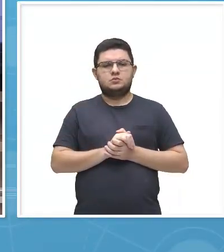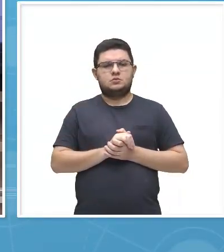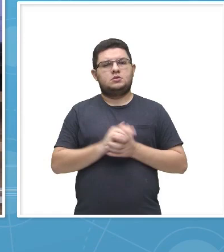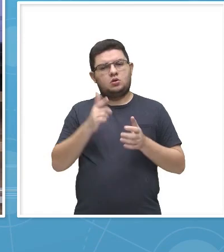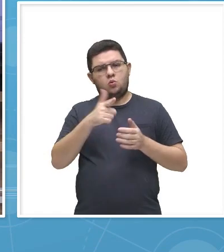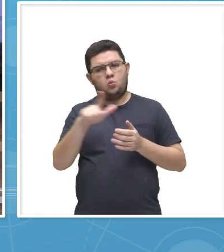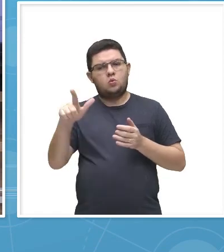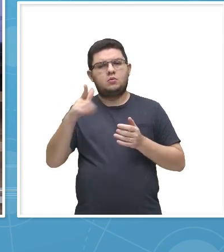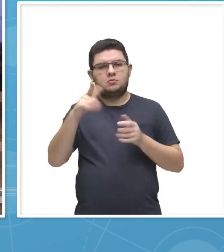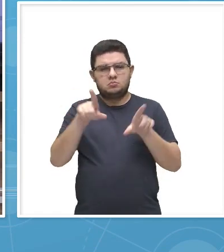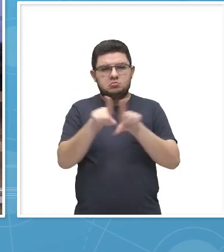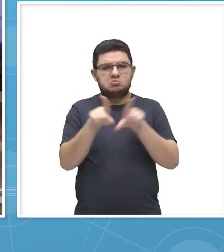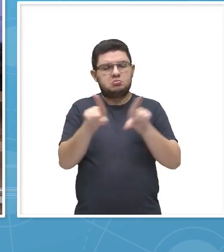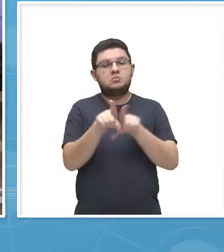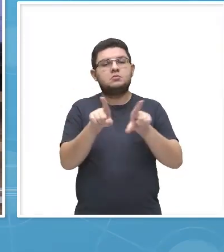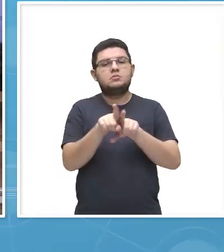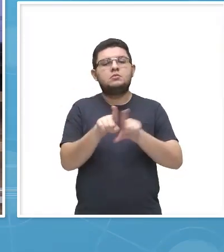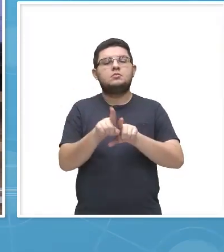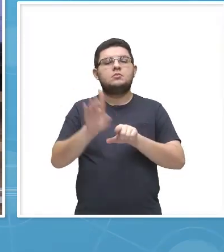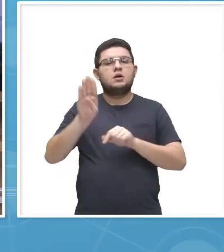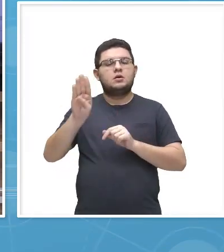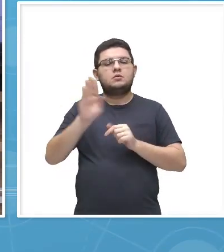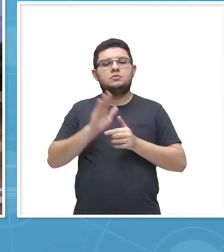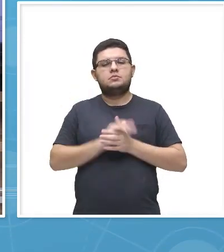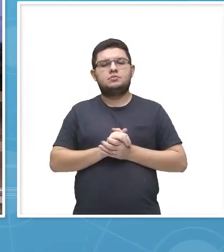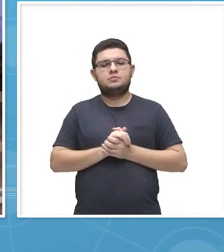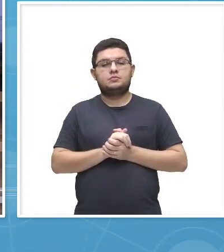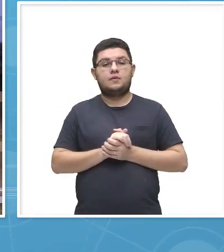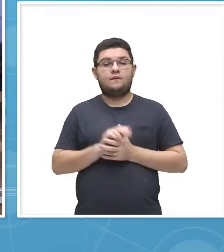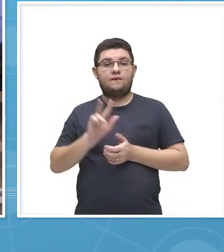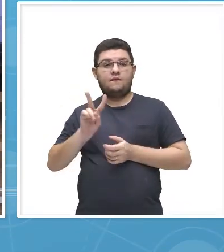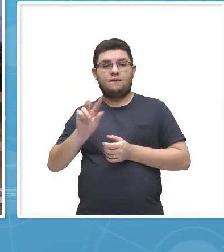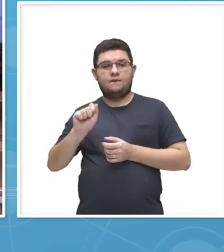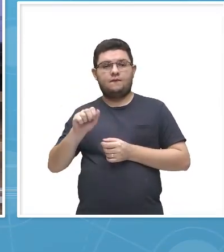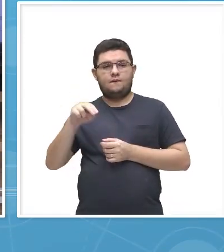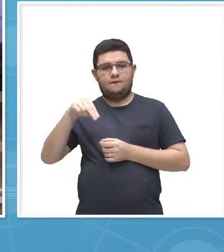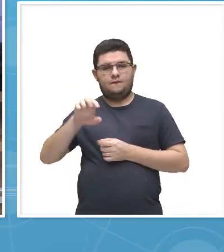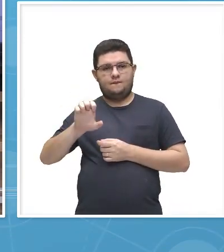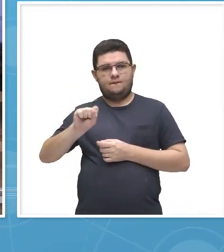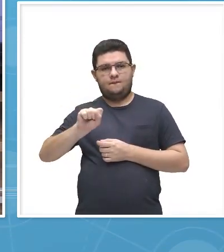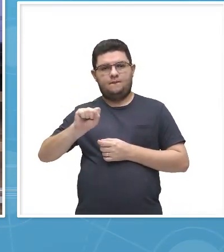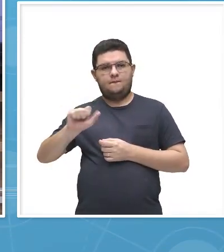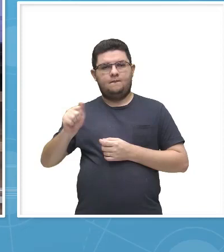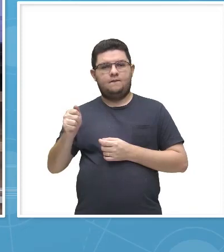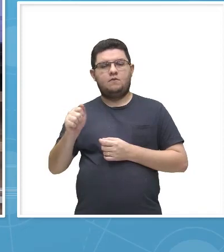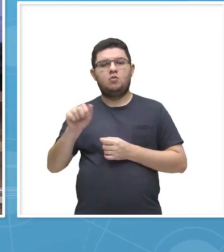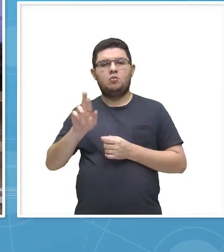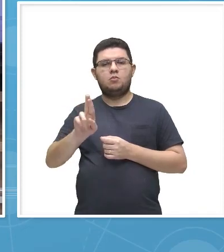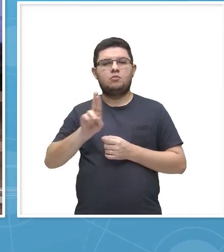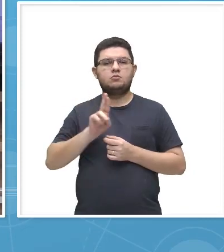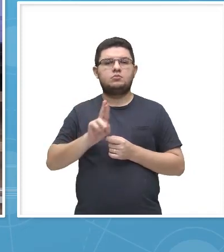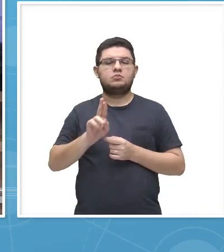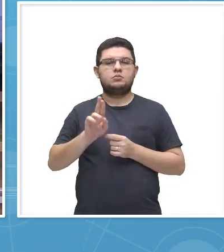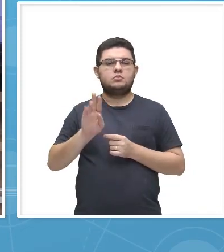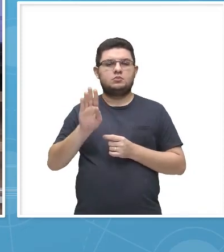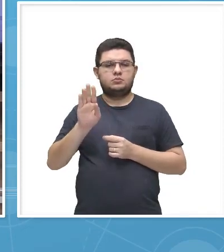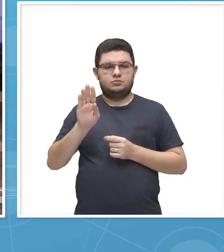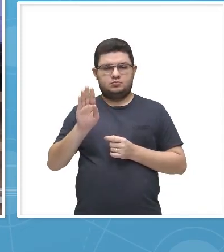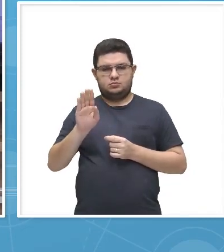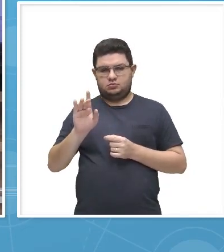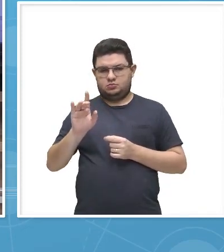também que mais sai por aqui ler dia Valesca acha que é ladinho Isaías também tá na letra